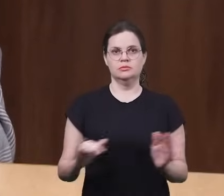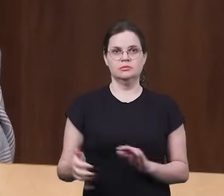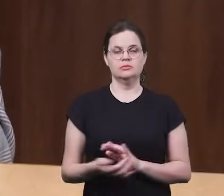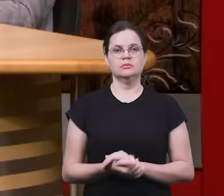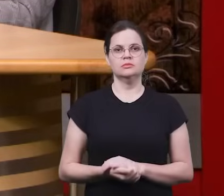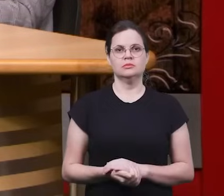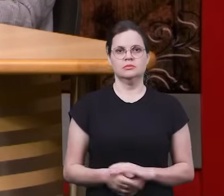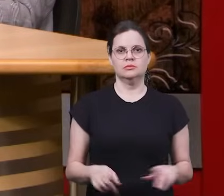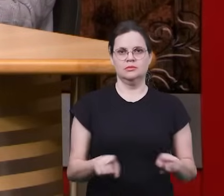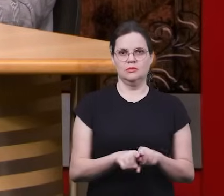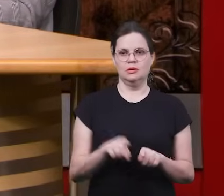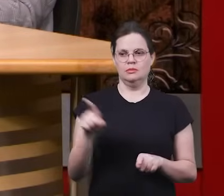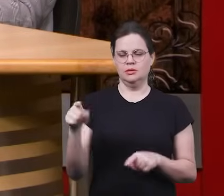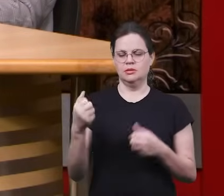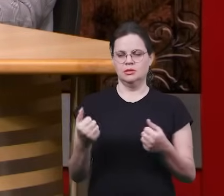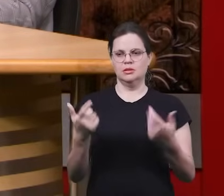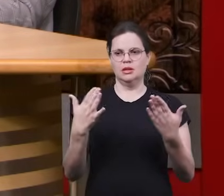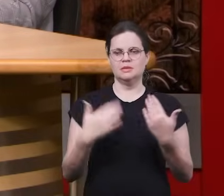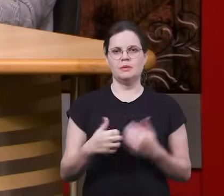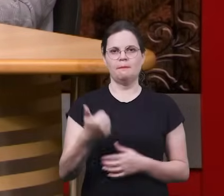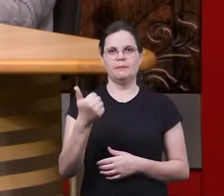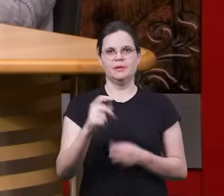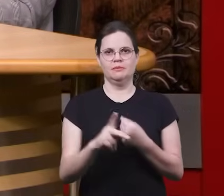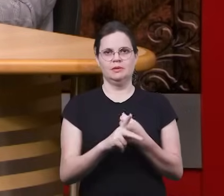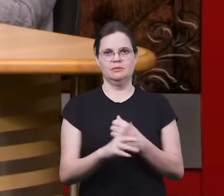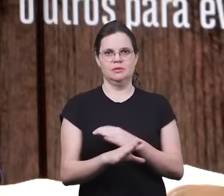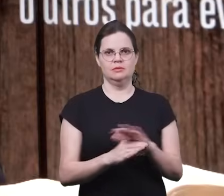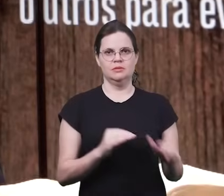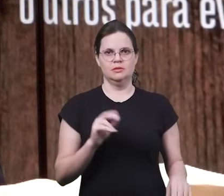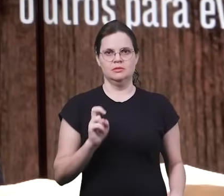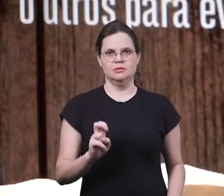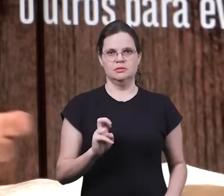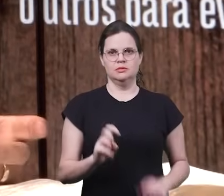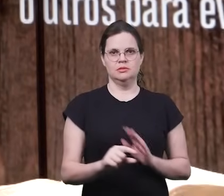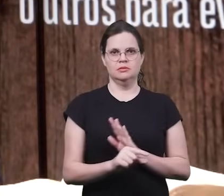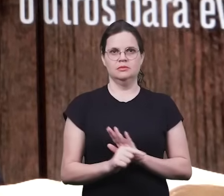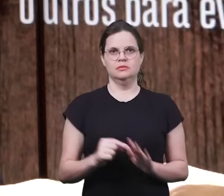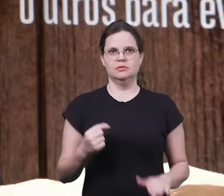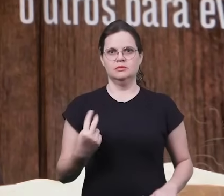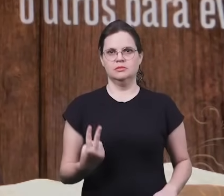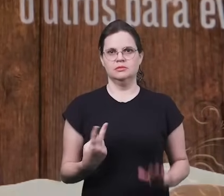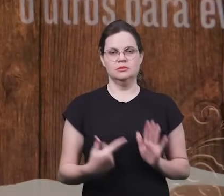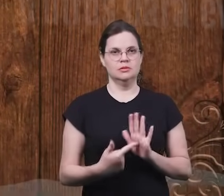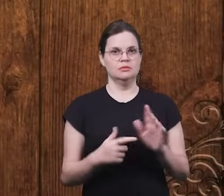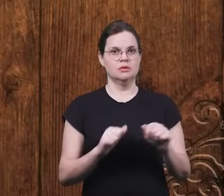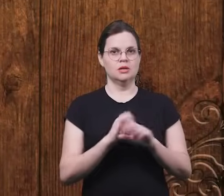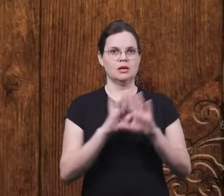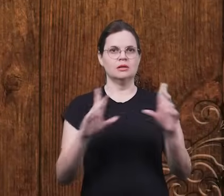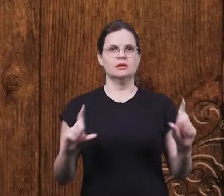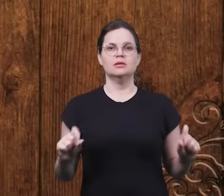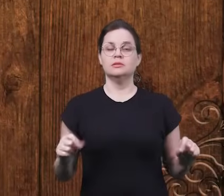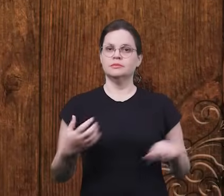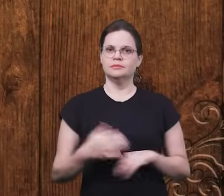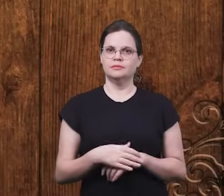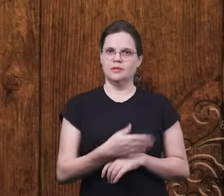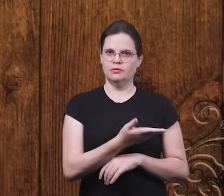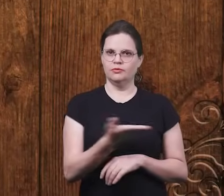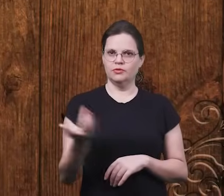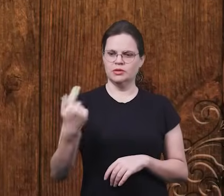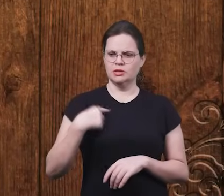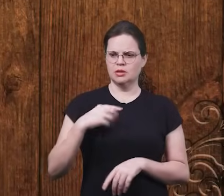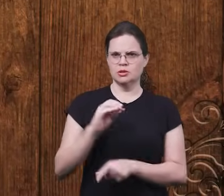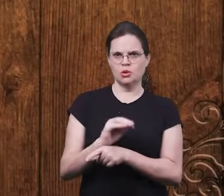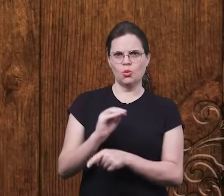assunto. Colaborando com isso, Amadeu, que você está falando, lá em 1 Pedro 5,2, nós conhecemos esse texto, que o Senhor diz assim,